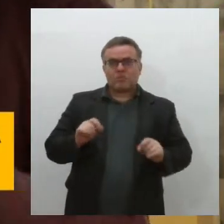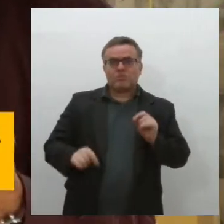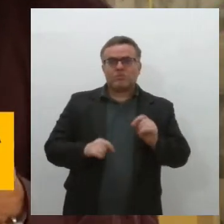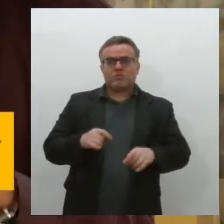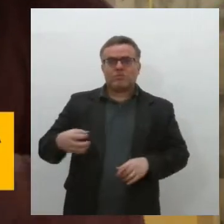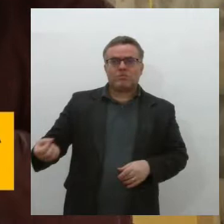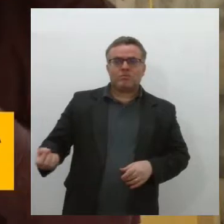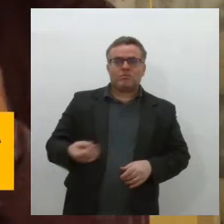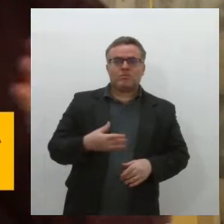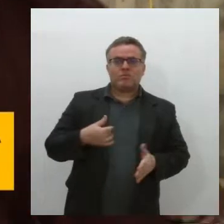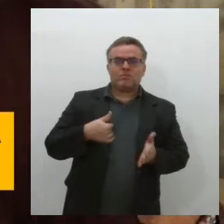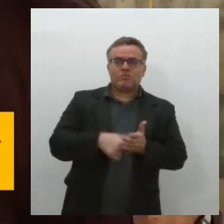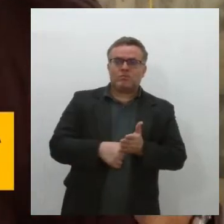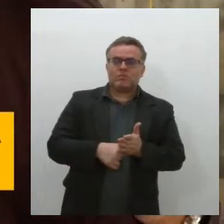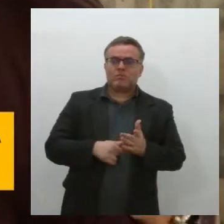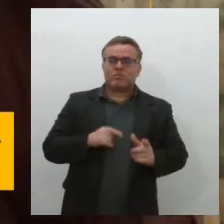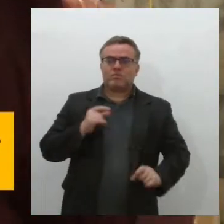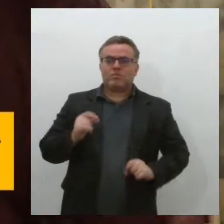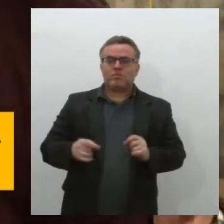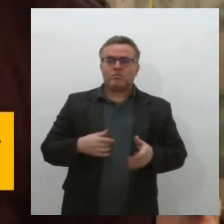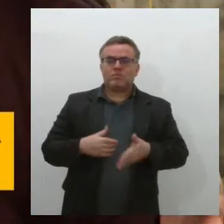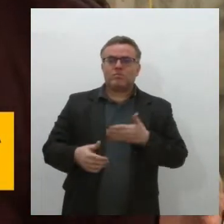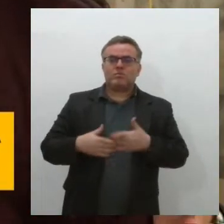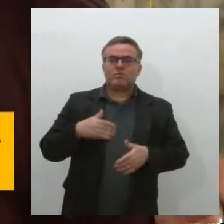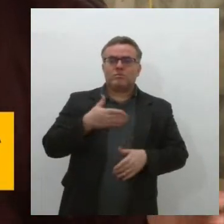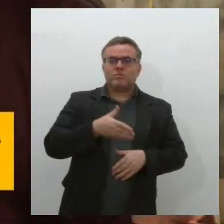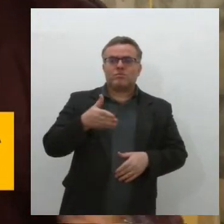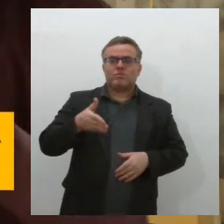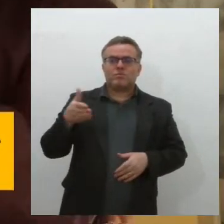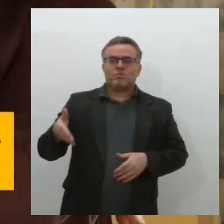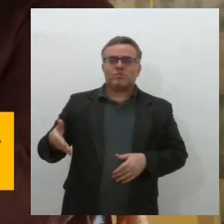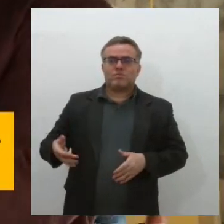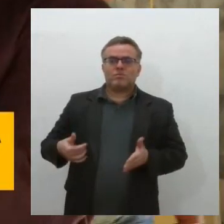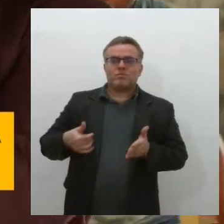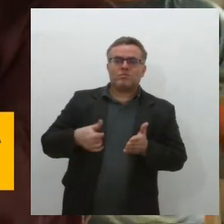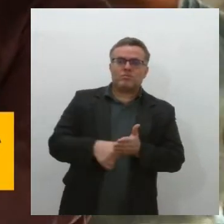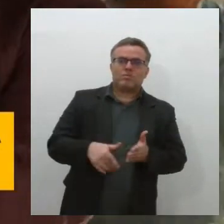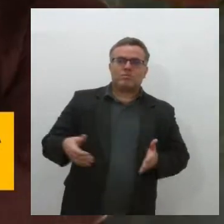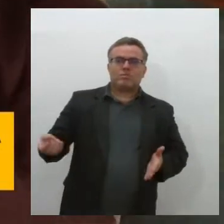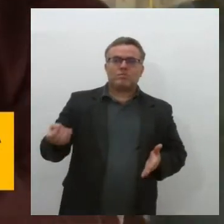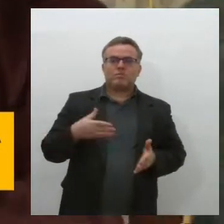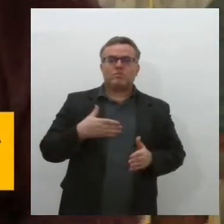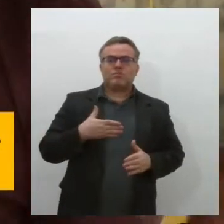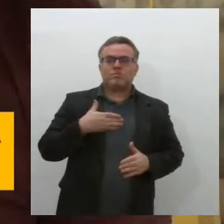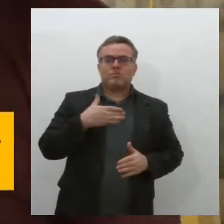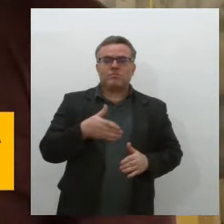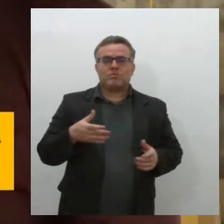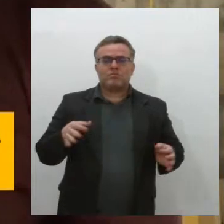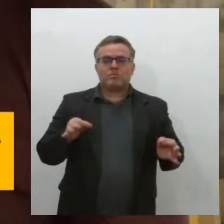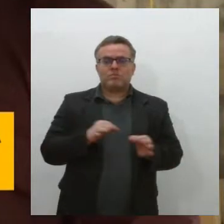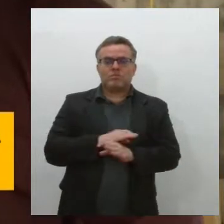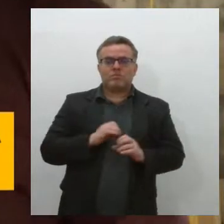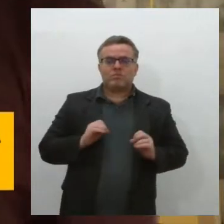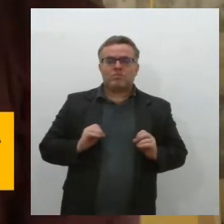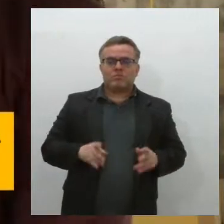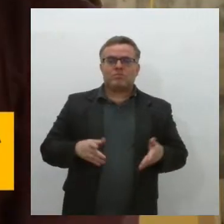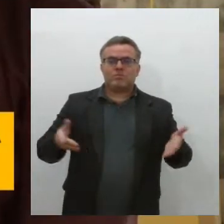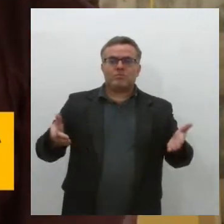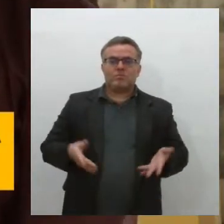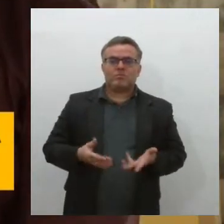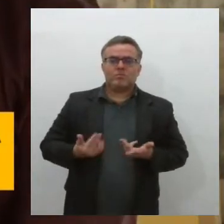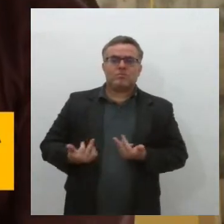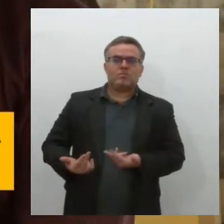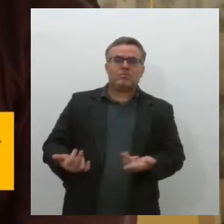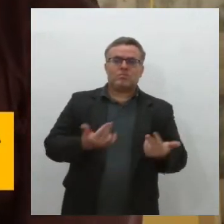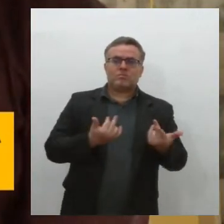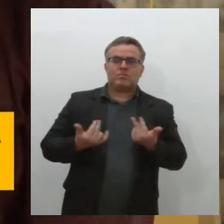Que anteriormente você ia para determinado estado, tirava uma identidade e era um número. Ia para um outro estado, tirava lá também, era um número diferente. Agora não, ele é um cadastro único, né?